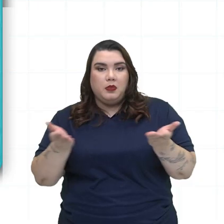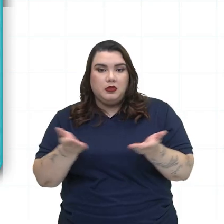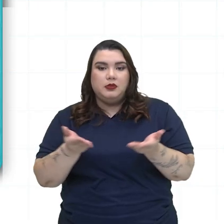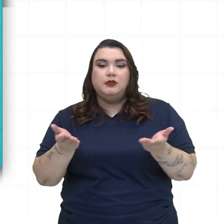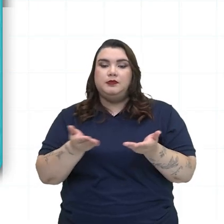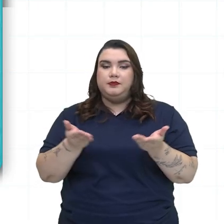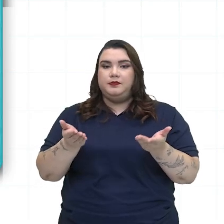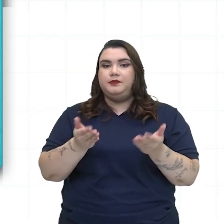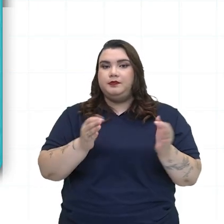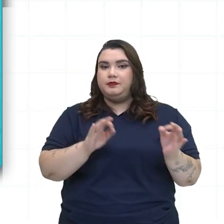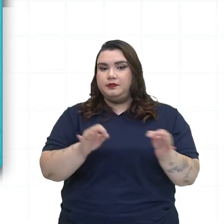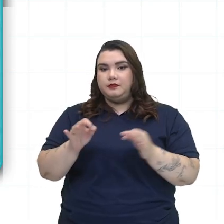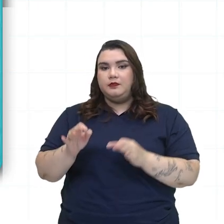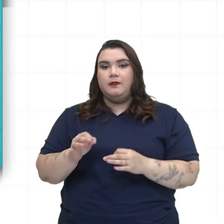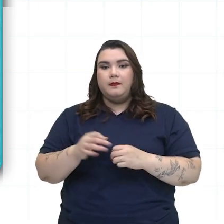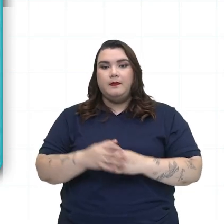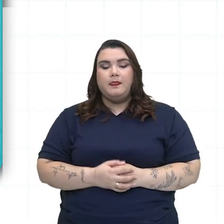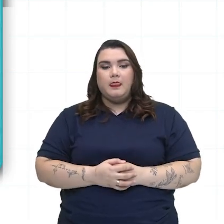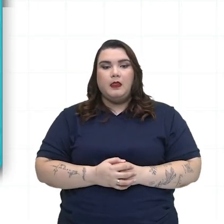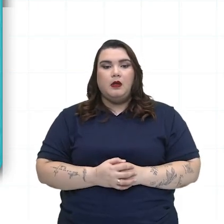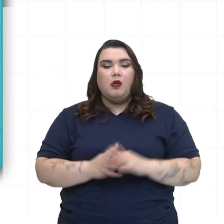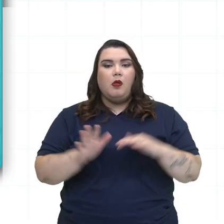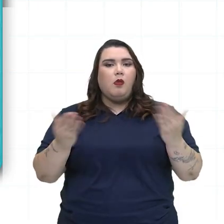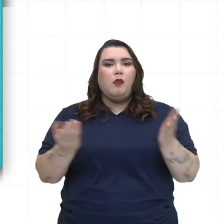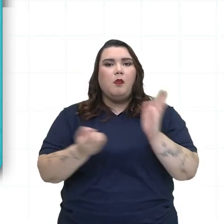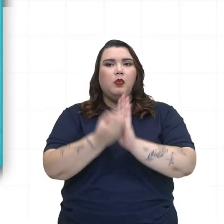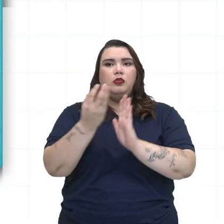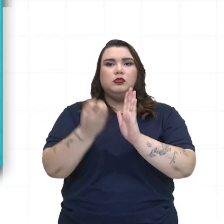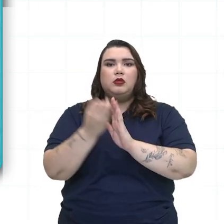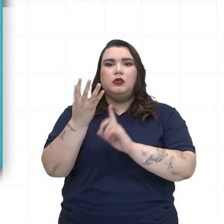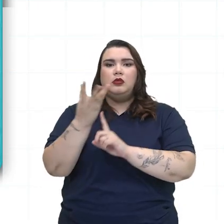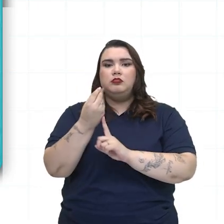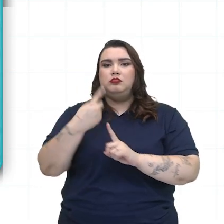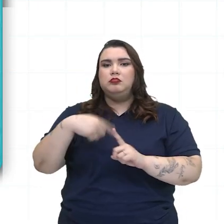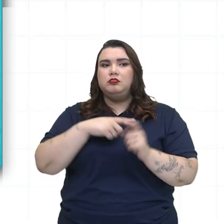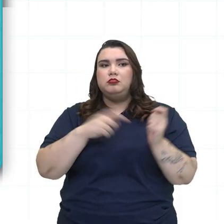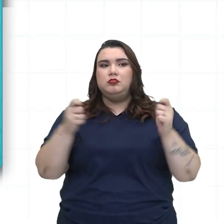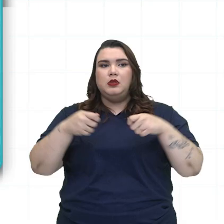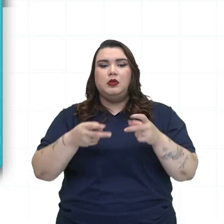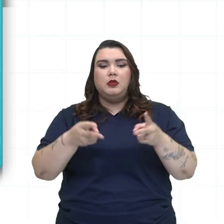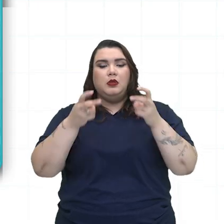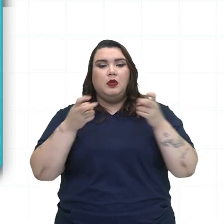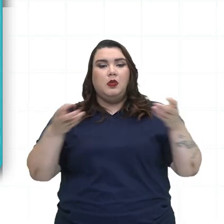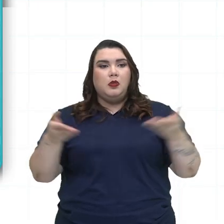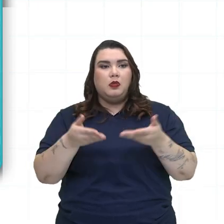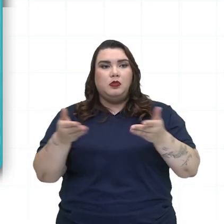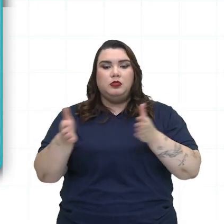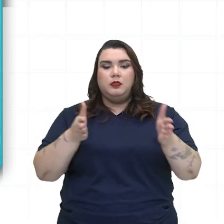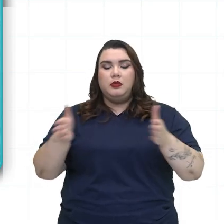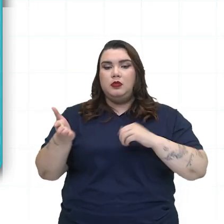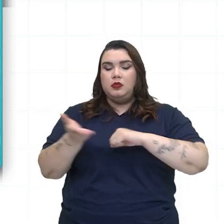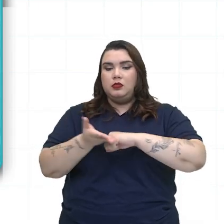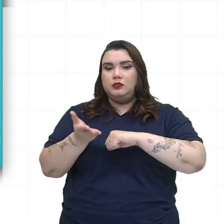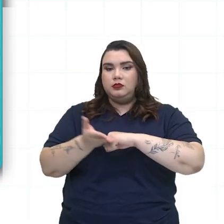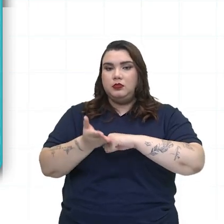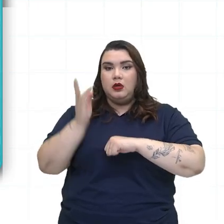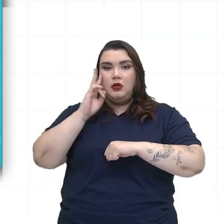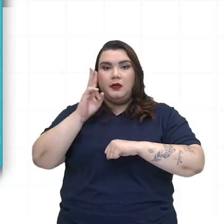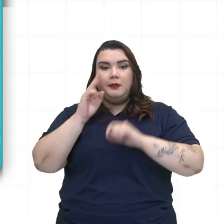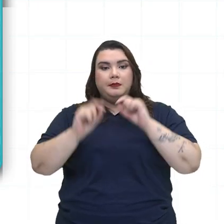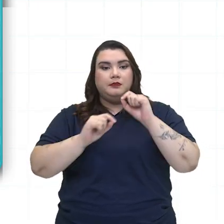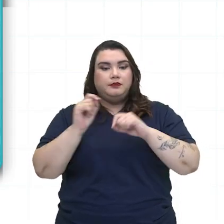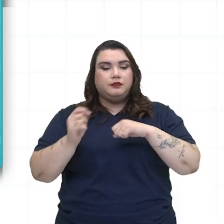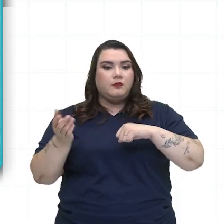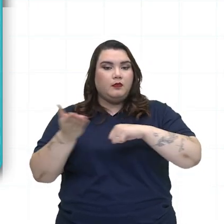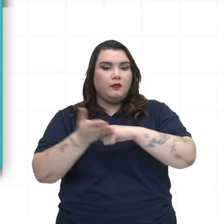o tempo presente. Que produção artística a gente consegue perceber hoje no mundo contemporâneo? Lembrando que o que é